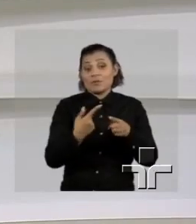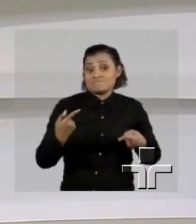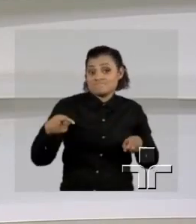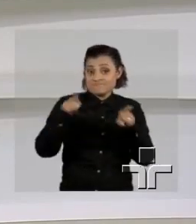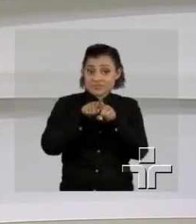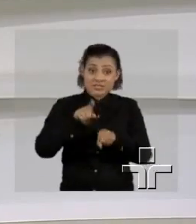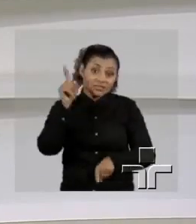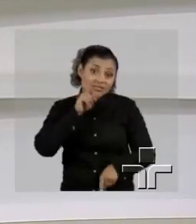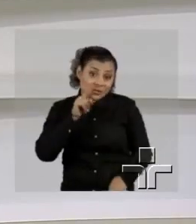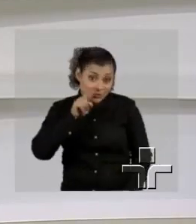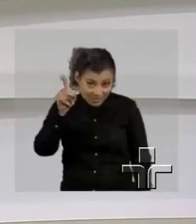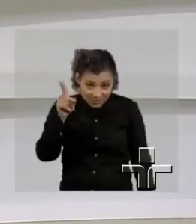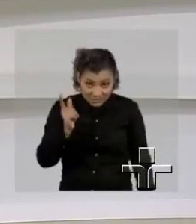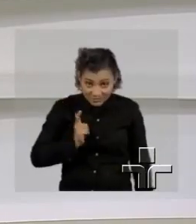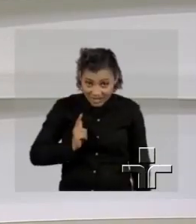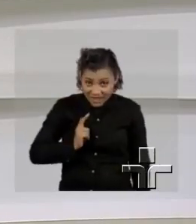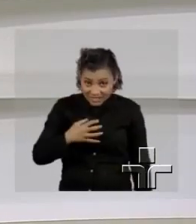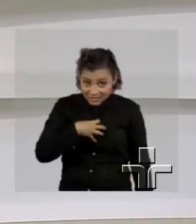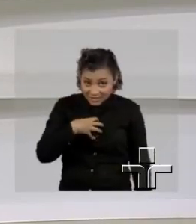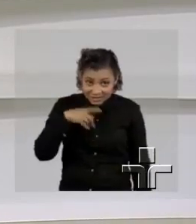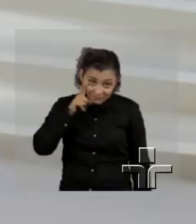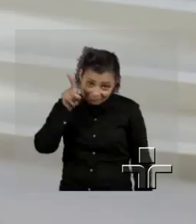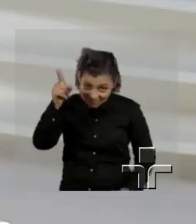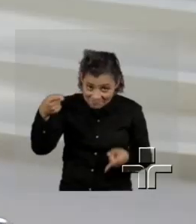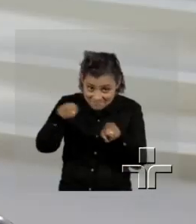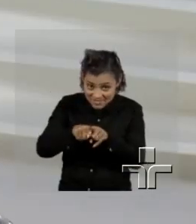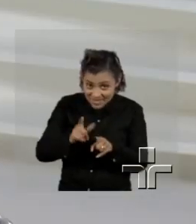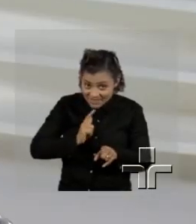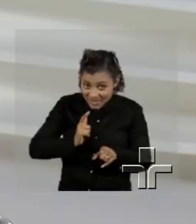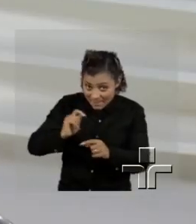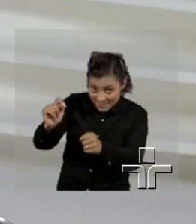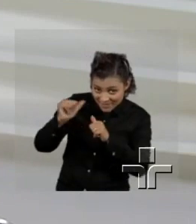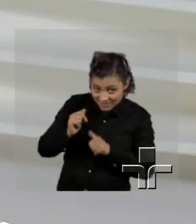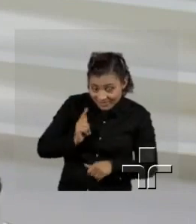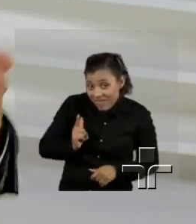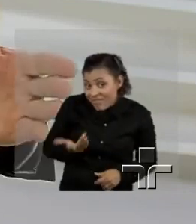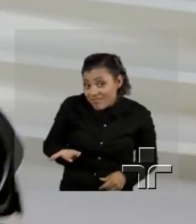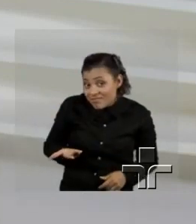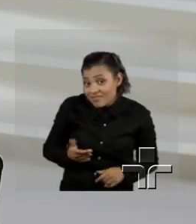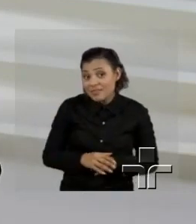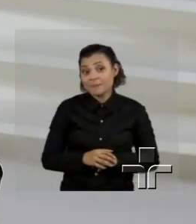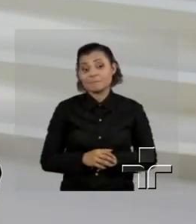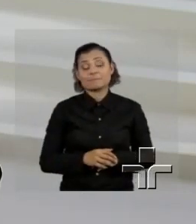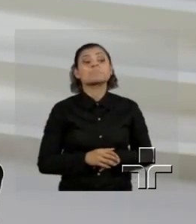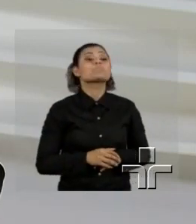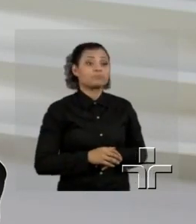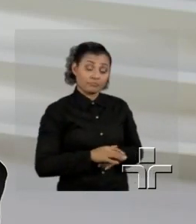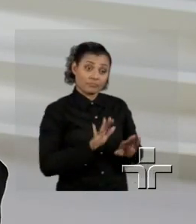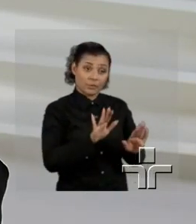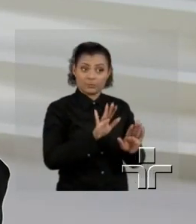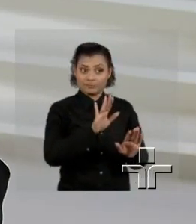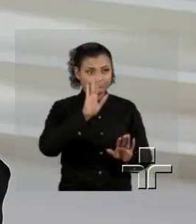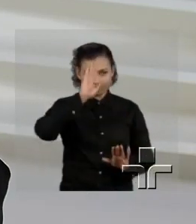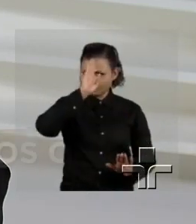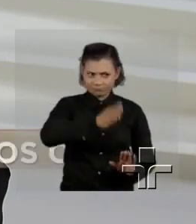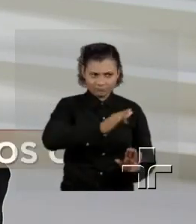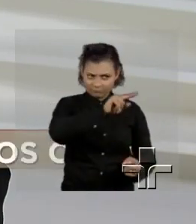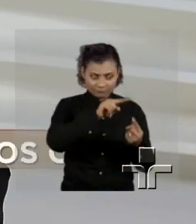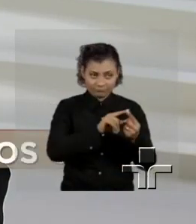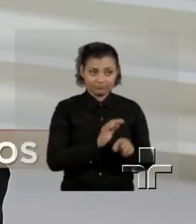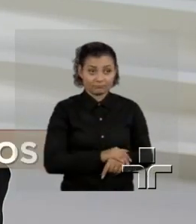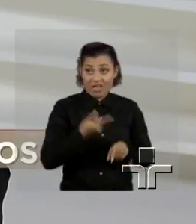não. Se fosse por planejamento, seria muito fácil, né? Essa semana eu não toco nisso, essa semana que vem eu falo isso, etc. Característica